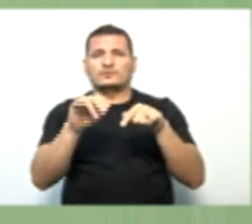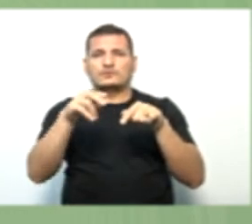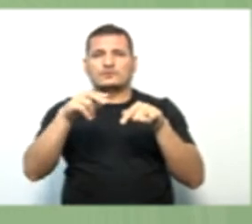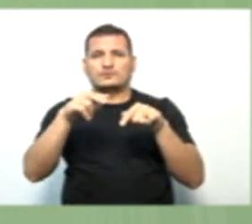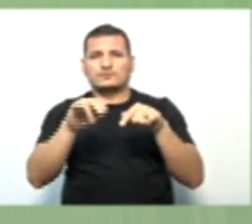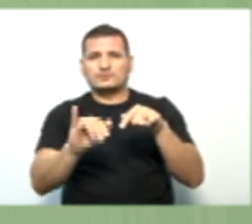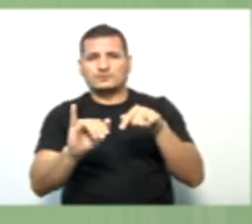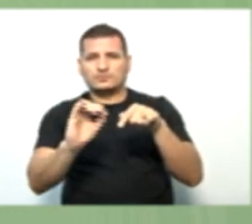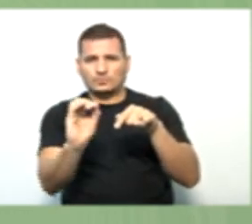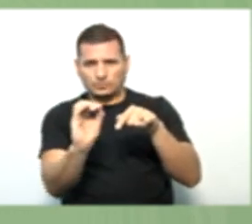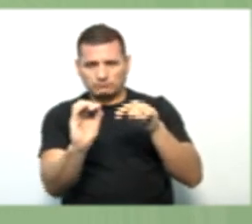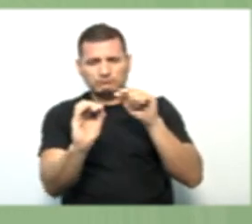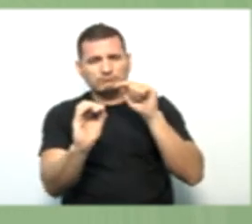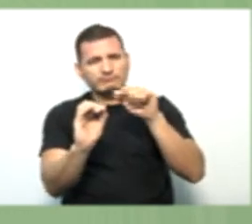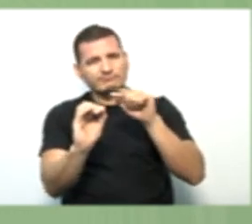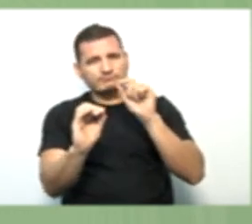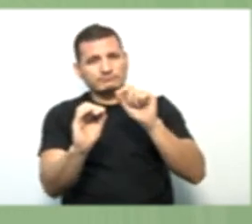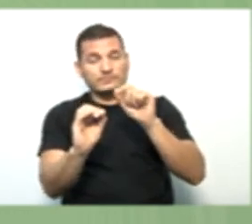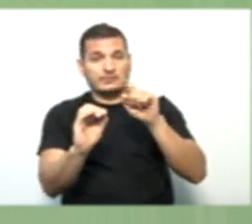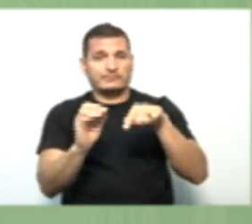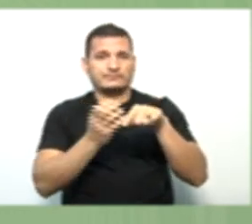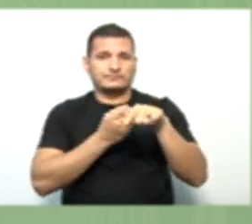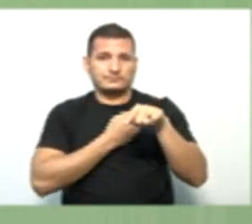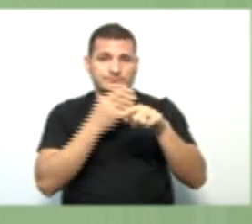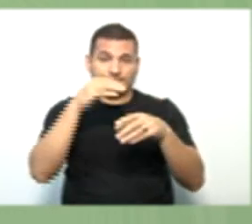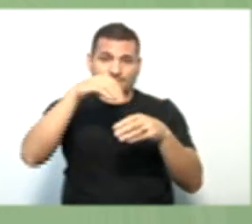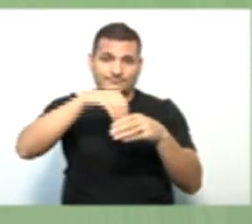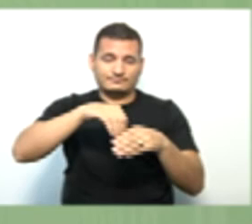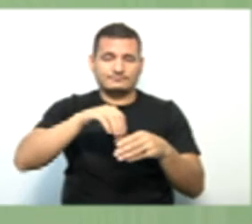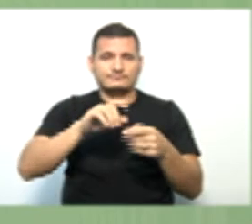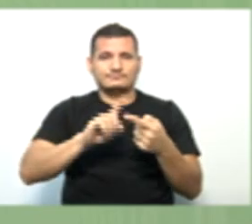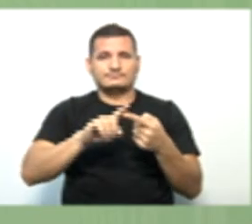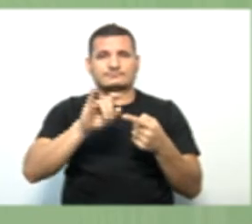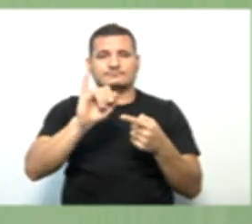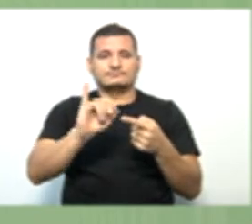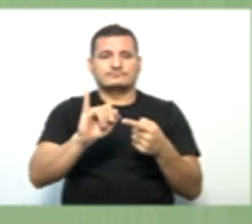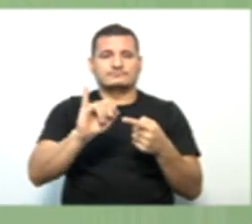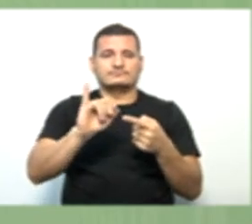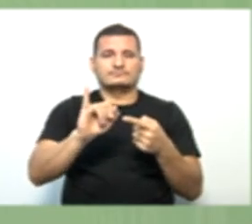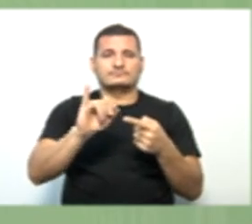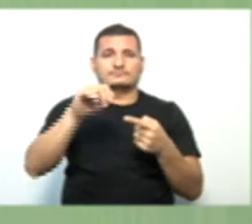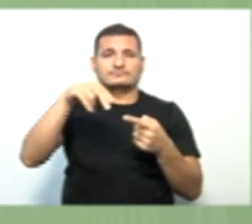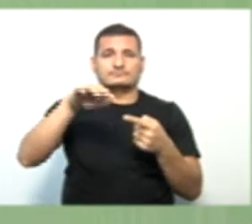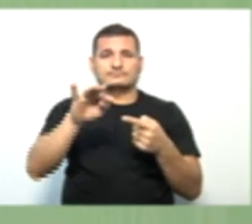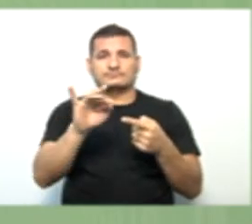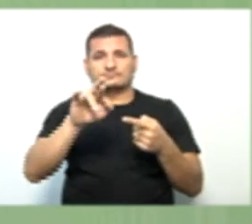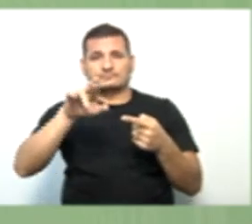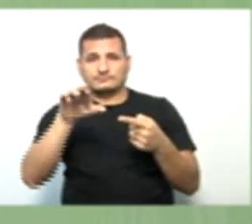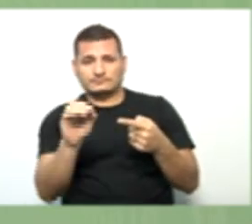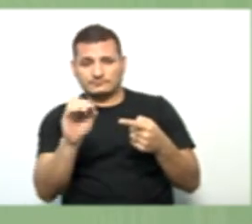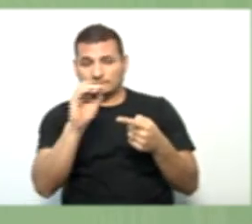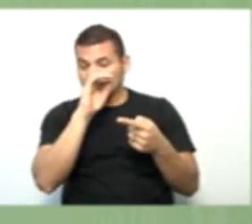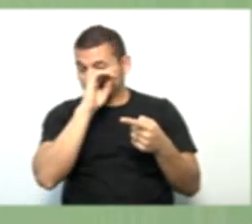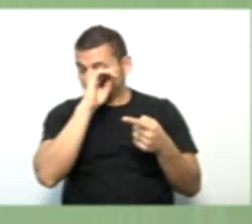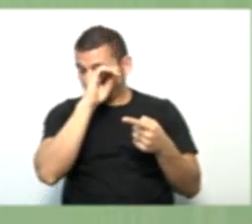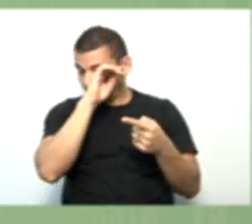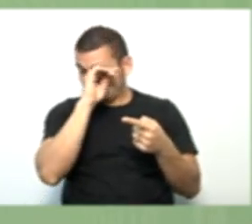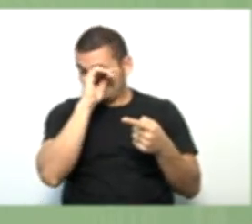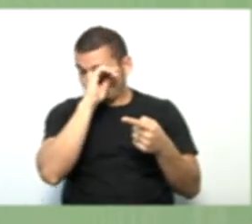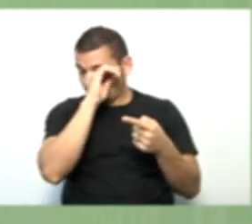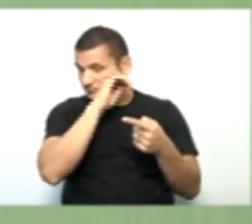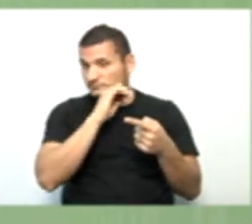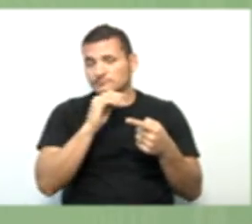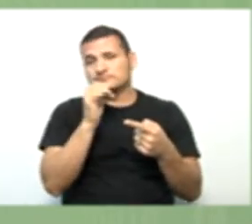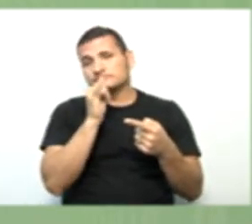são os dos números inteiros. Então, eu vou utilizar números inteiros para representar, por exemplo, a idade de um